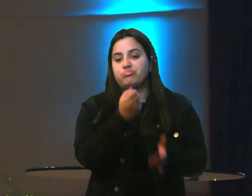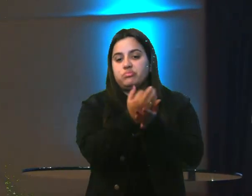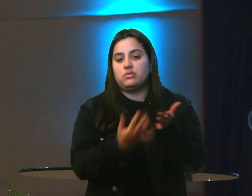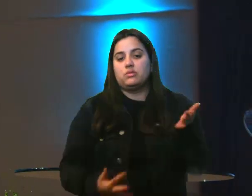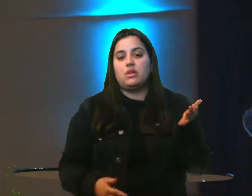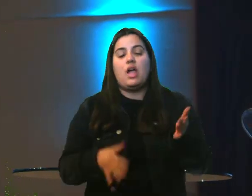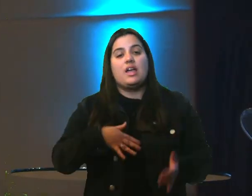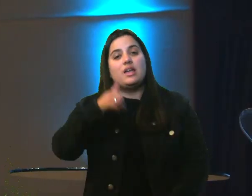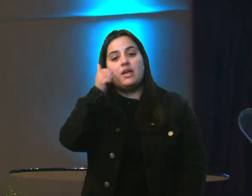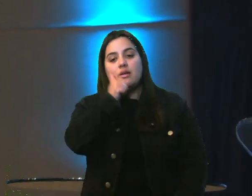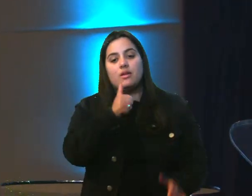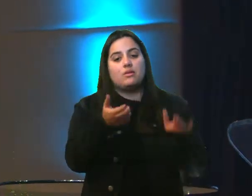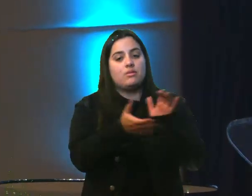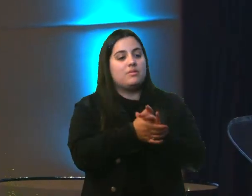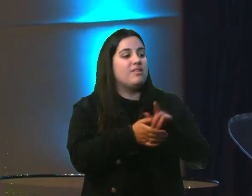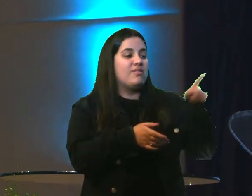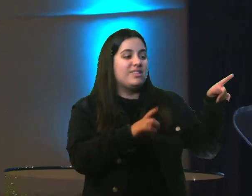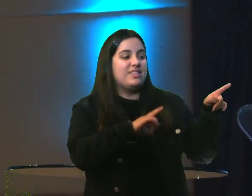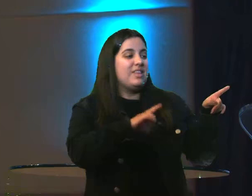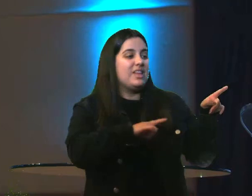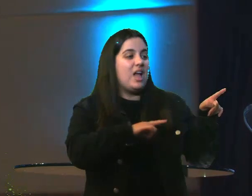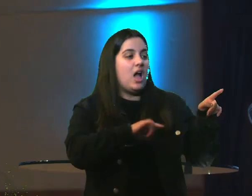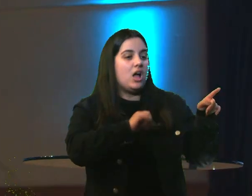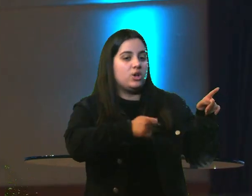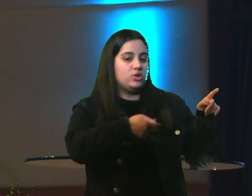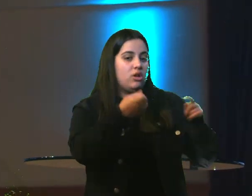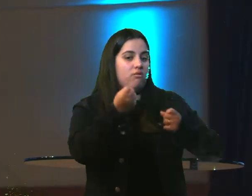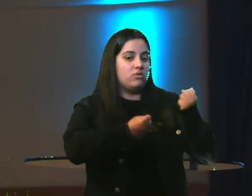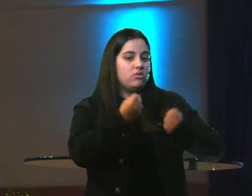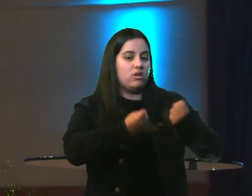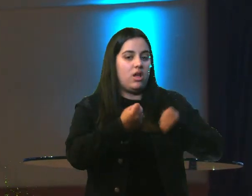Aí minha esposa falou assim, só que você está com a chave do carro.